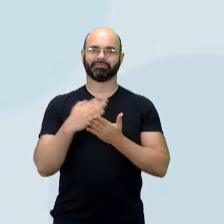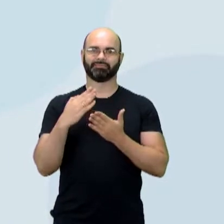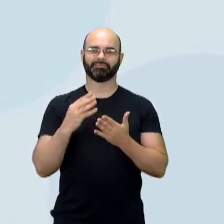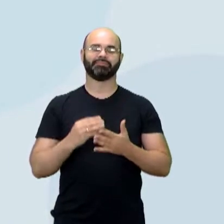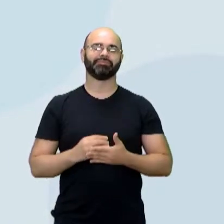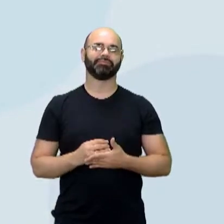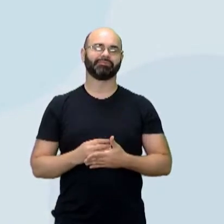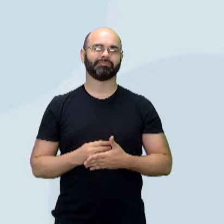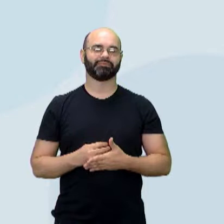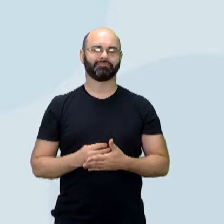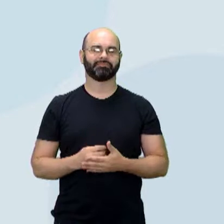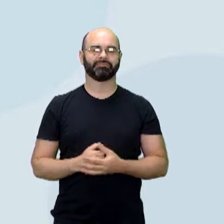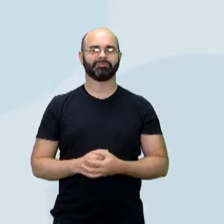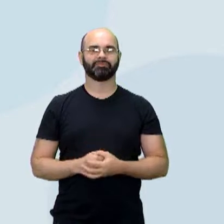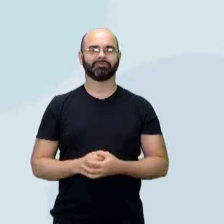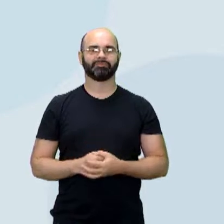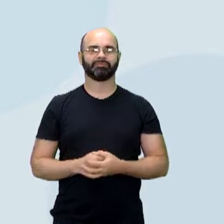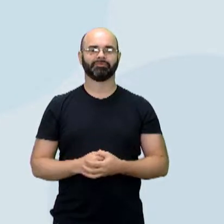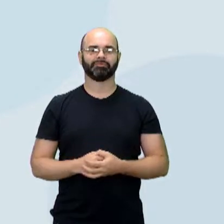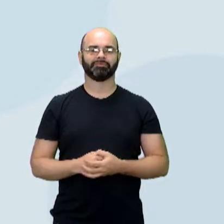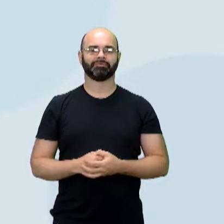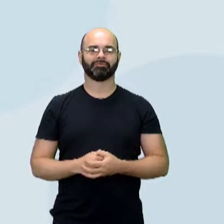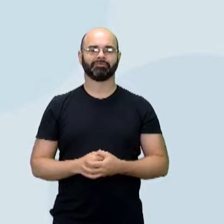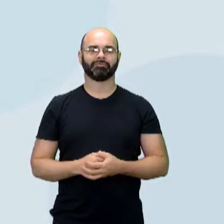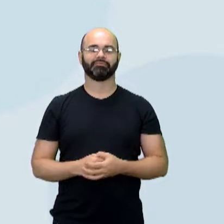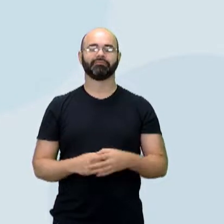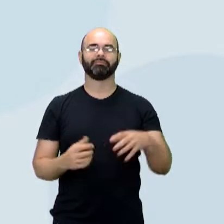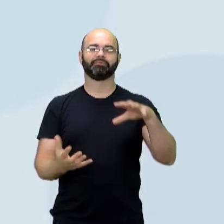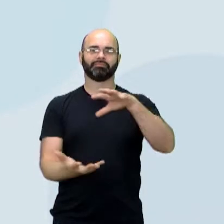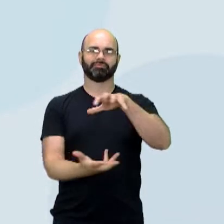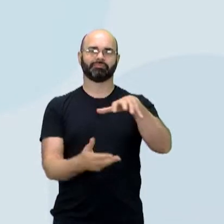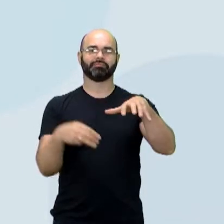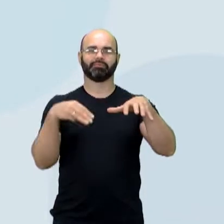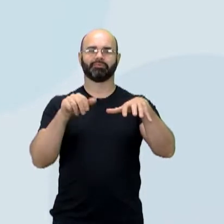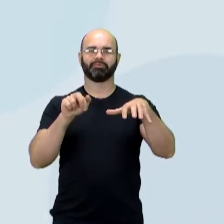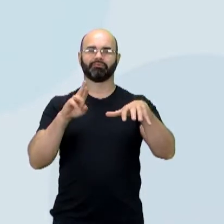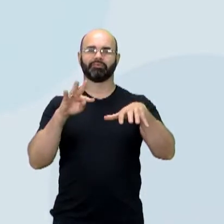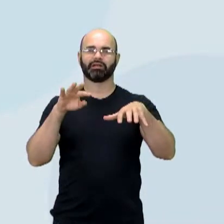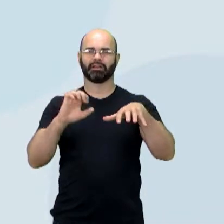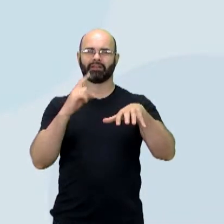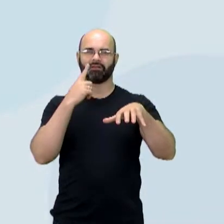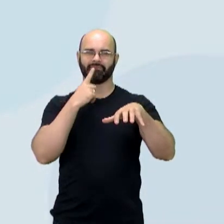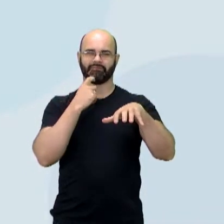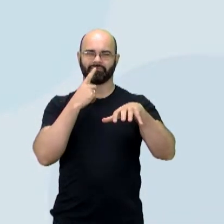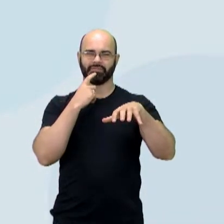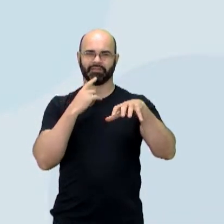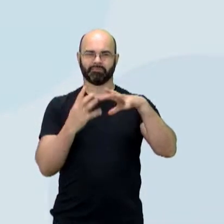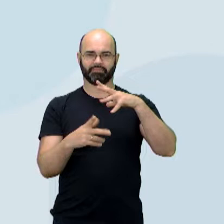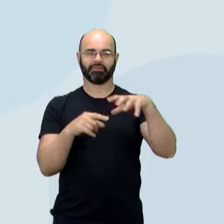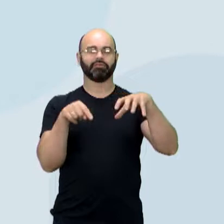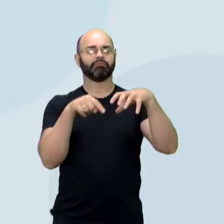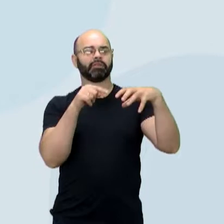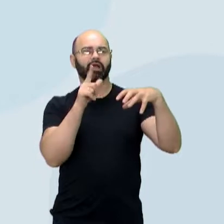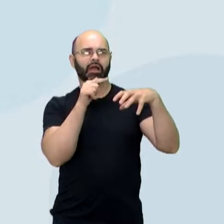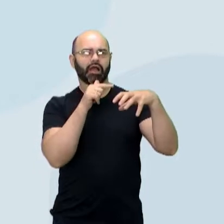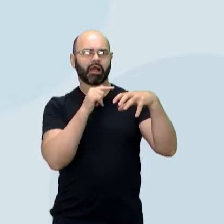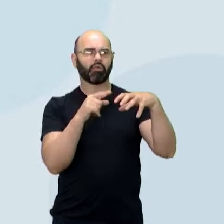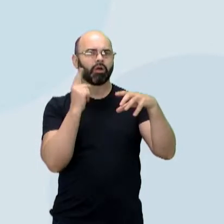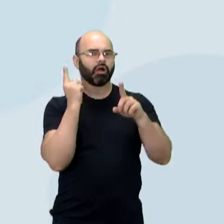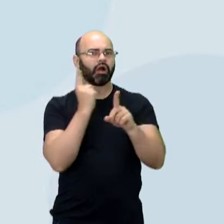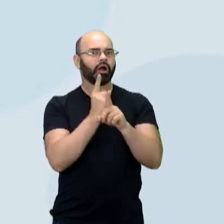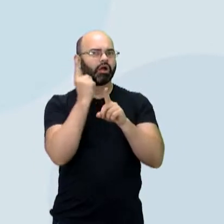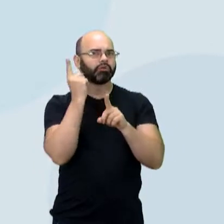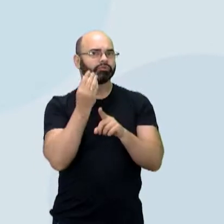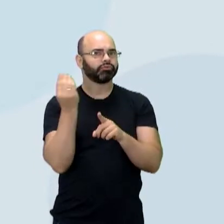leitura. A descoberta de água líquida na superfície de Marte foi considerada um